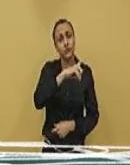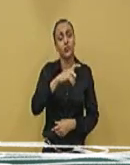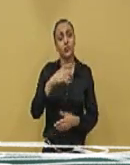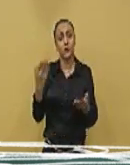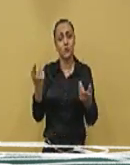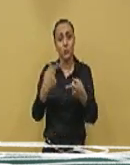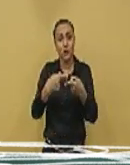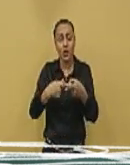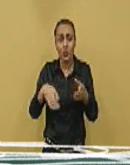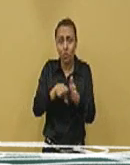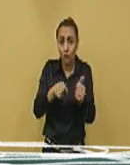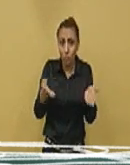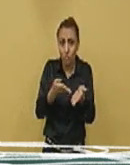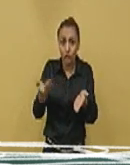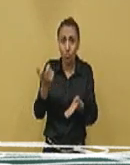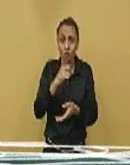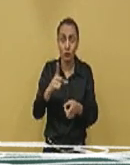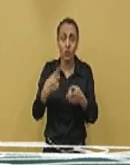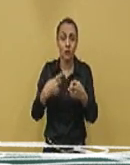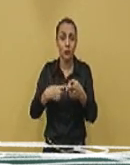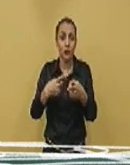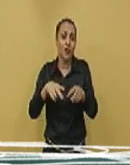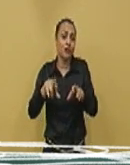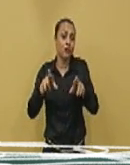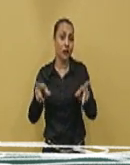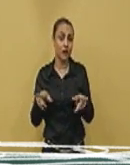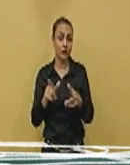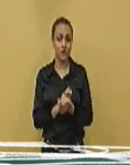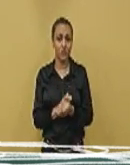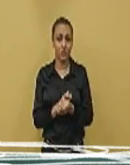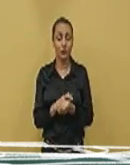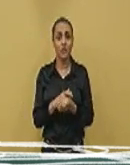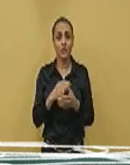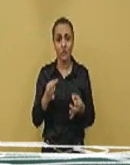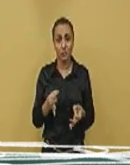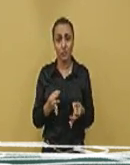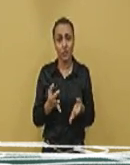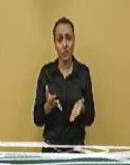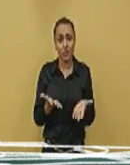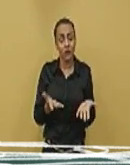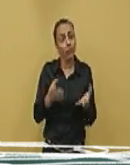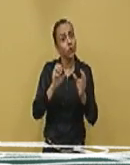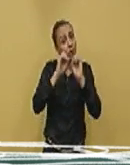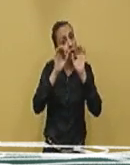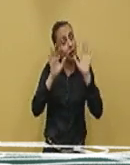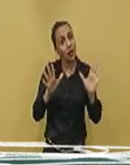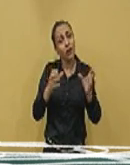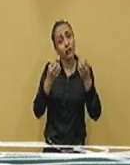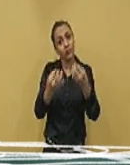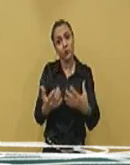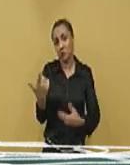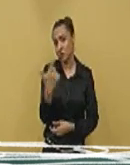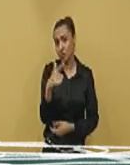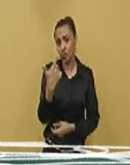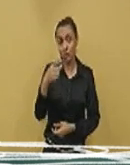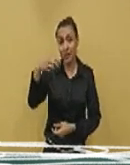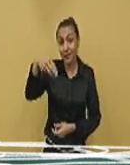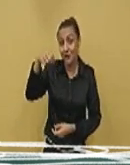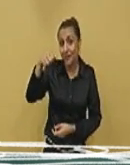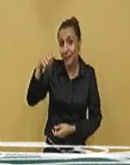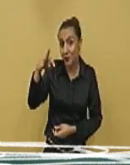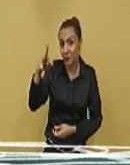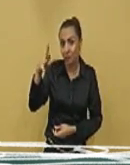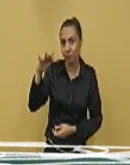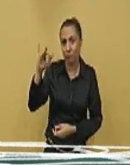conseguiram acabar, porque o Brasil é completamente diferente. Certo? Eu só estou deixando bem claro isso. Não existe matriz. A Andif